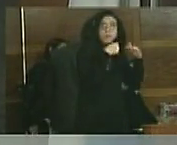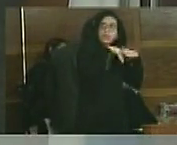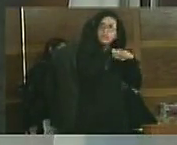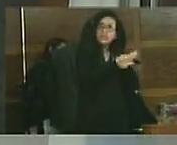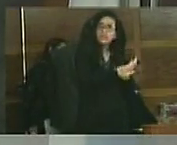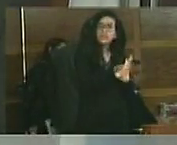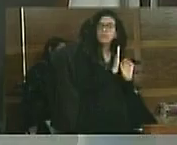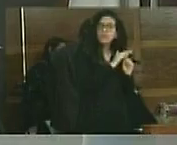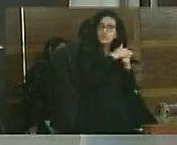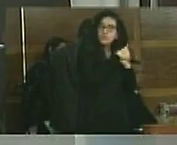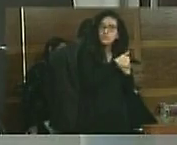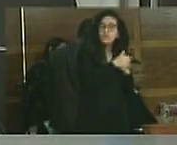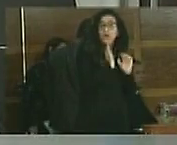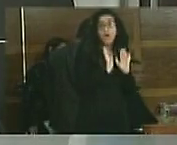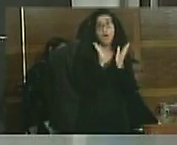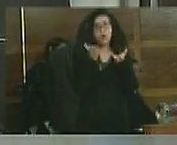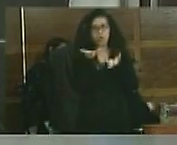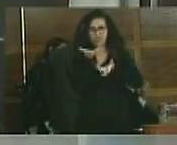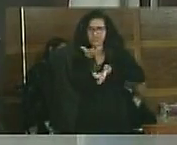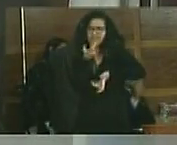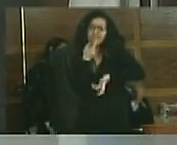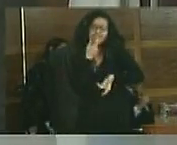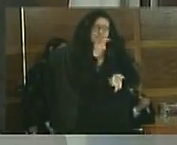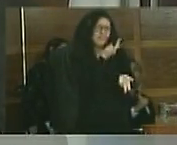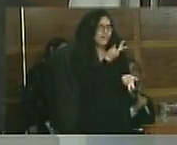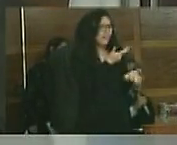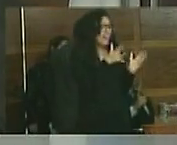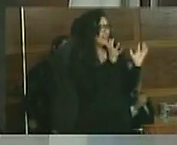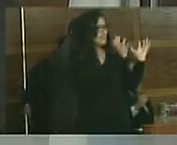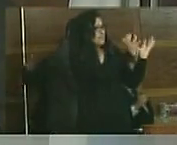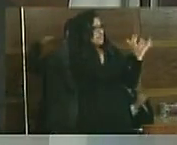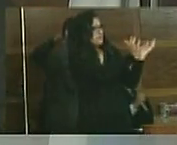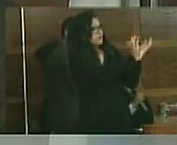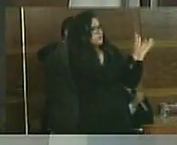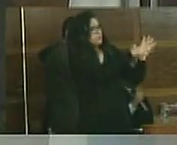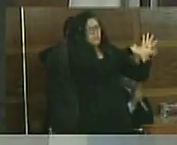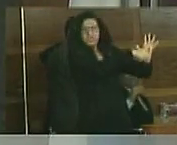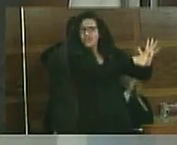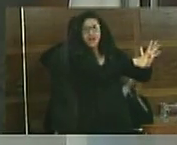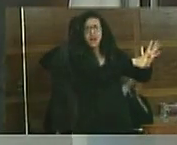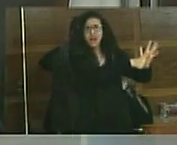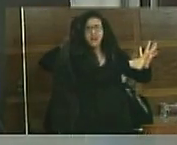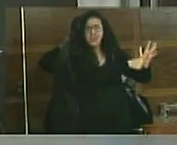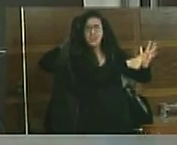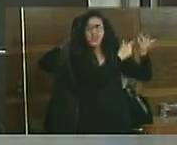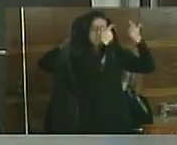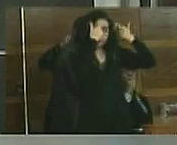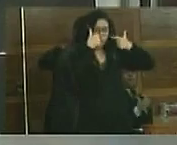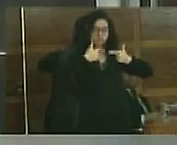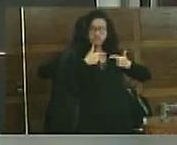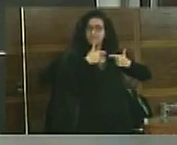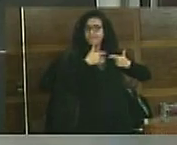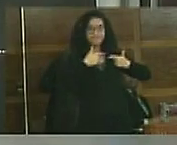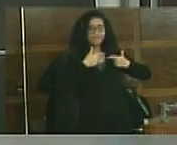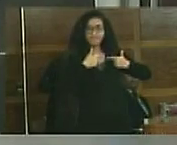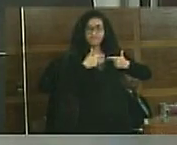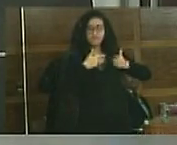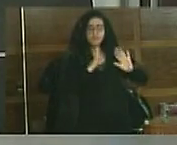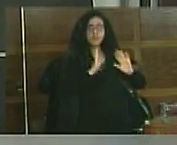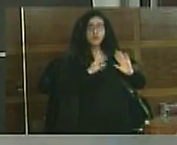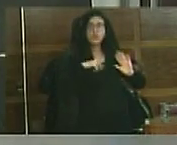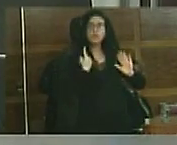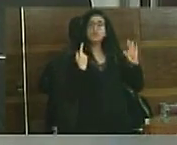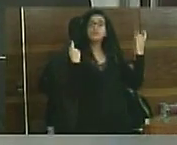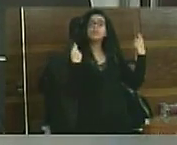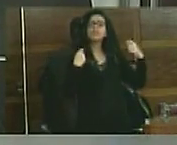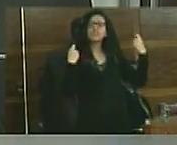Aí hoje estão querendo inocentar essa turma de corrupto. São tudo corrupto. Nós